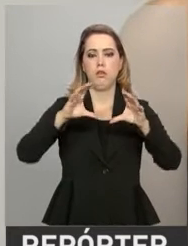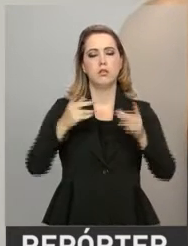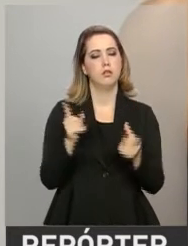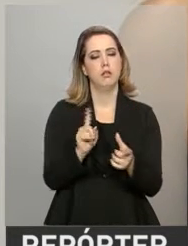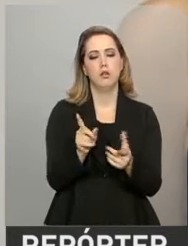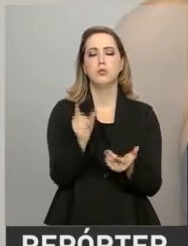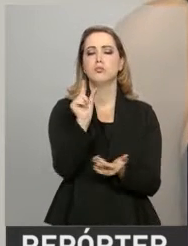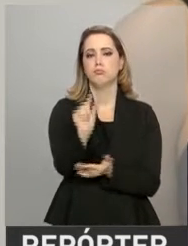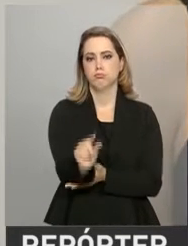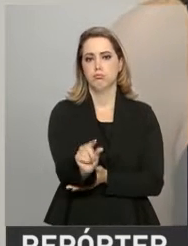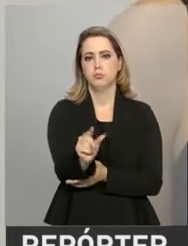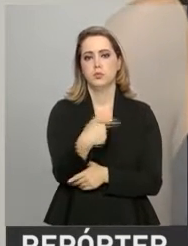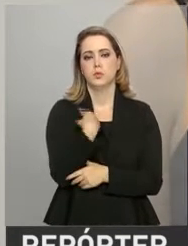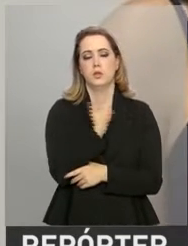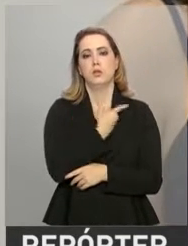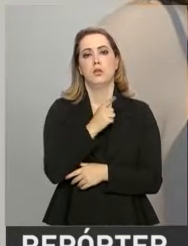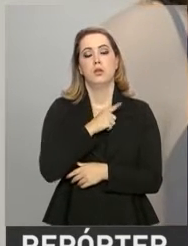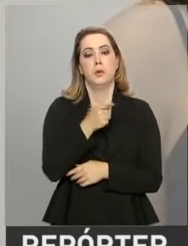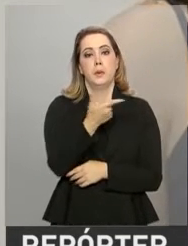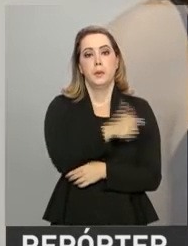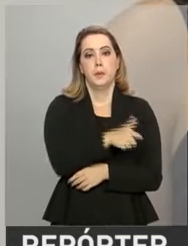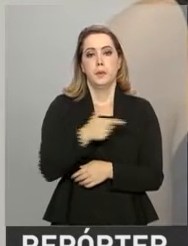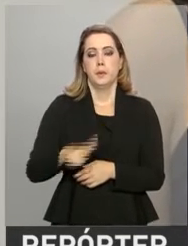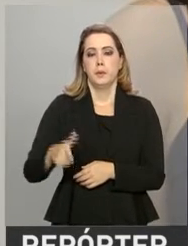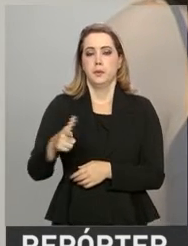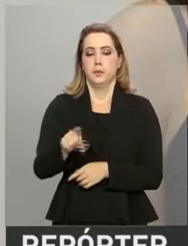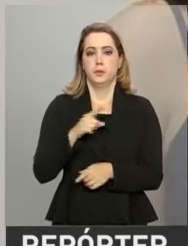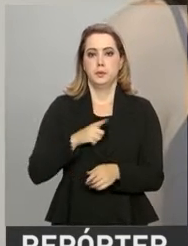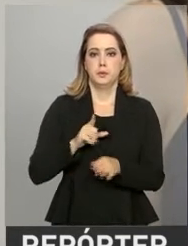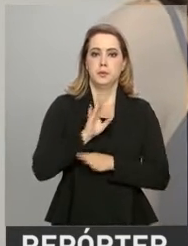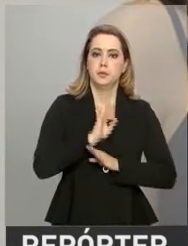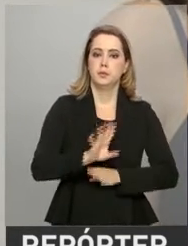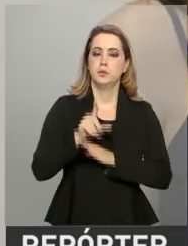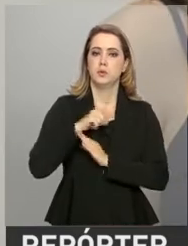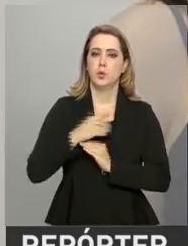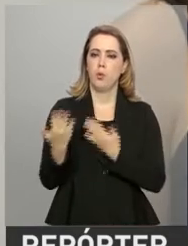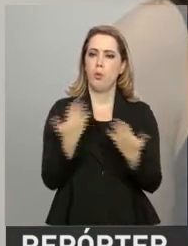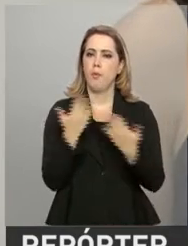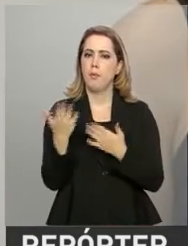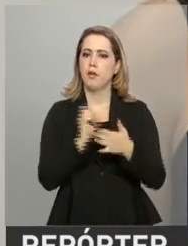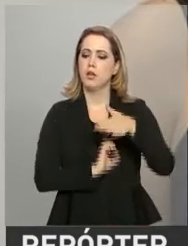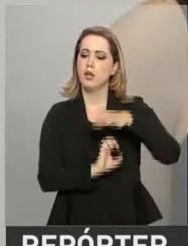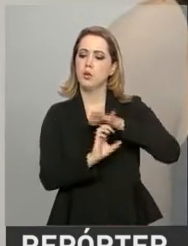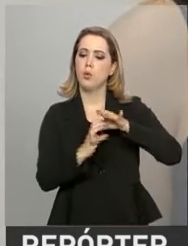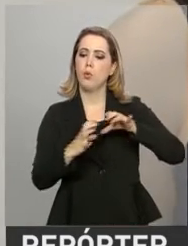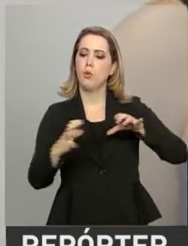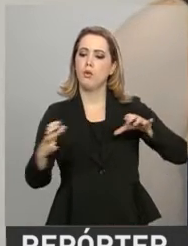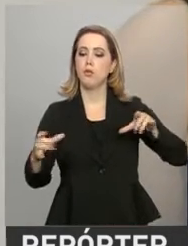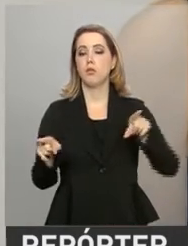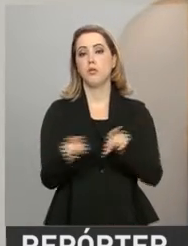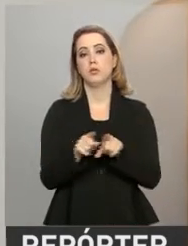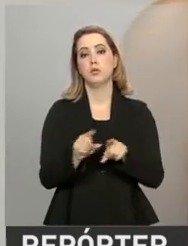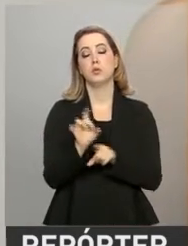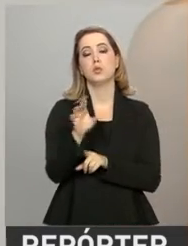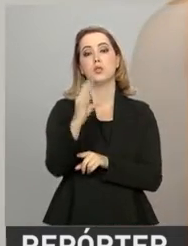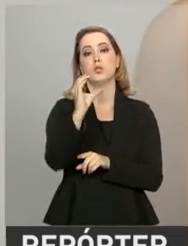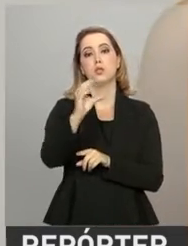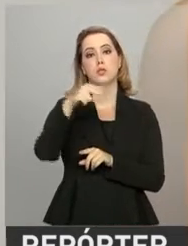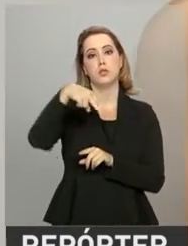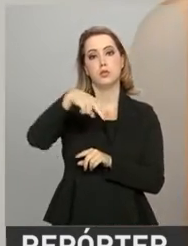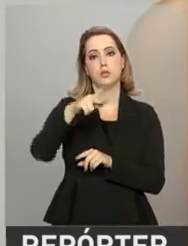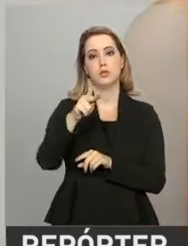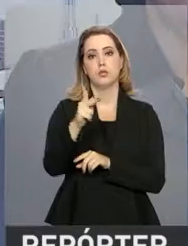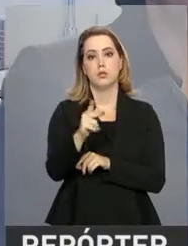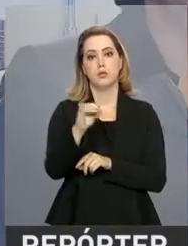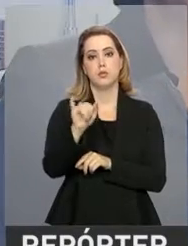a gente tem outras vantagens como se a gente fosse empreendedor grande que só por ter cnpj a gente consegue desconto para comprar